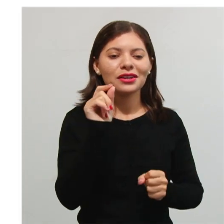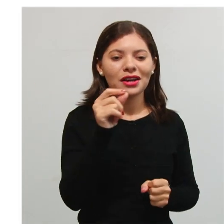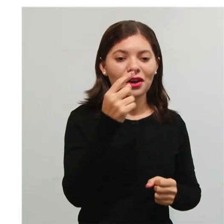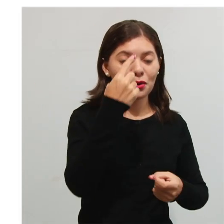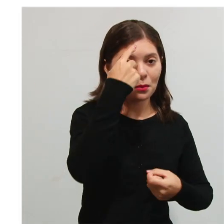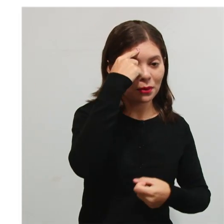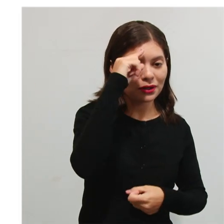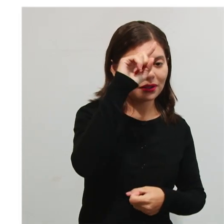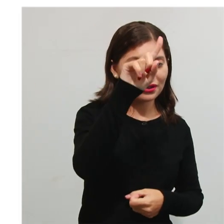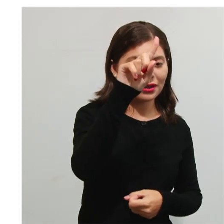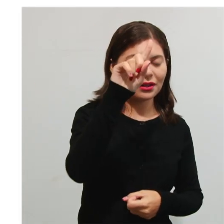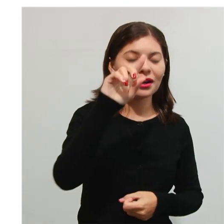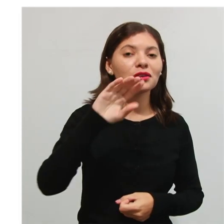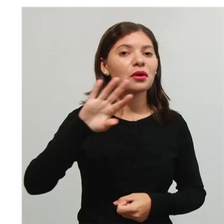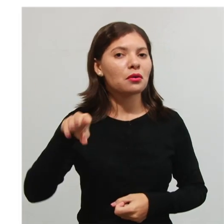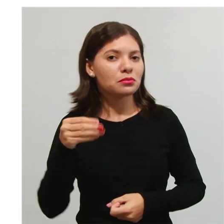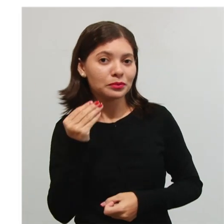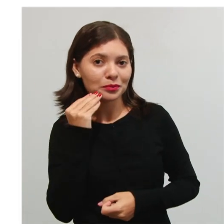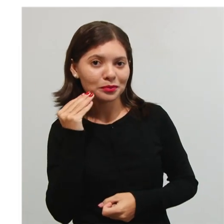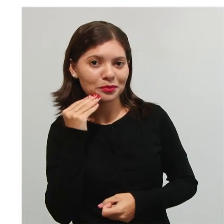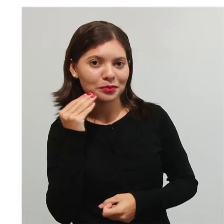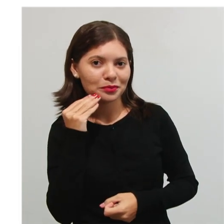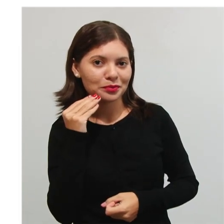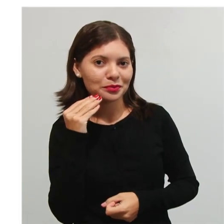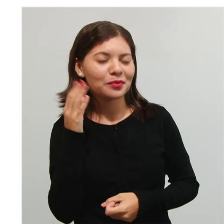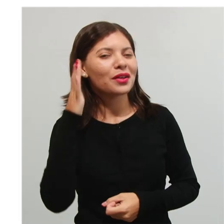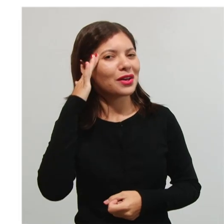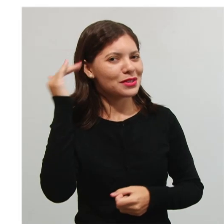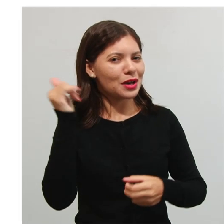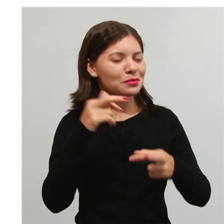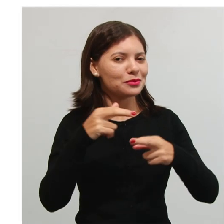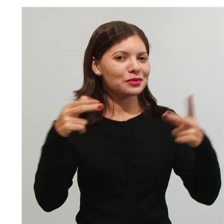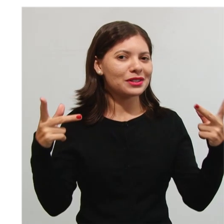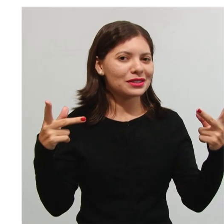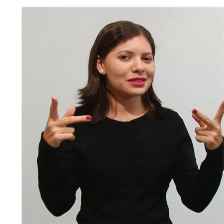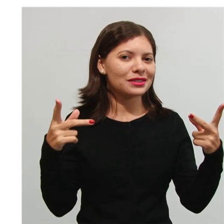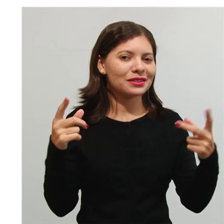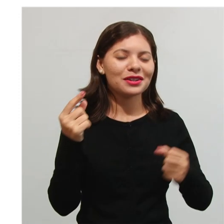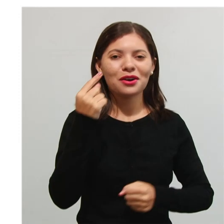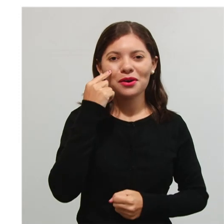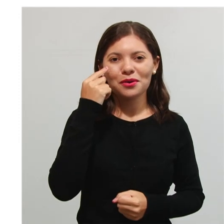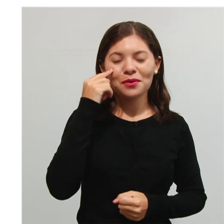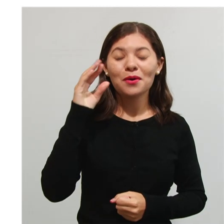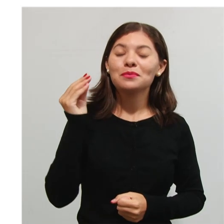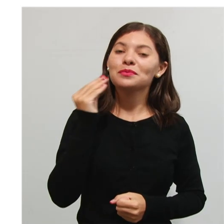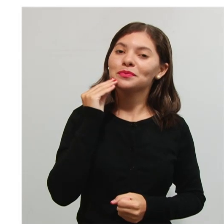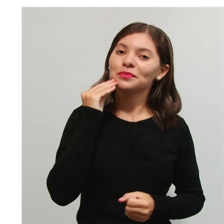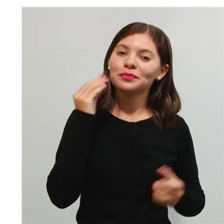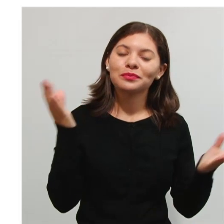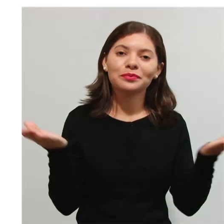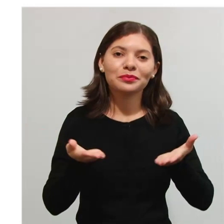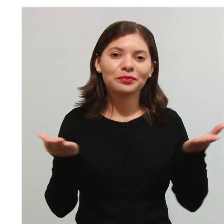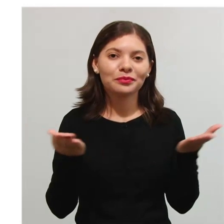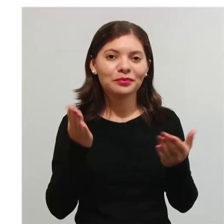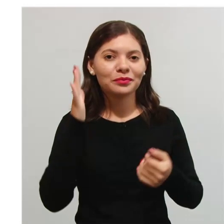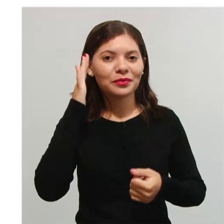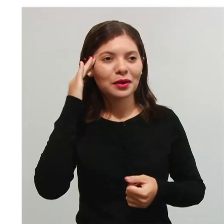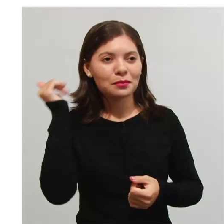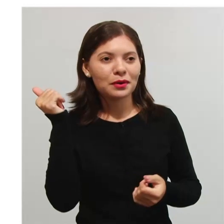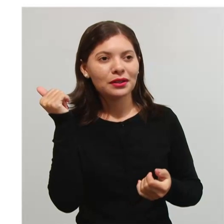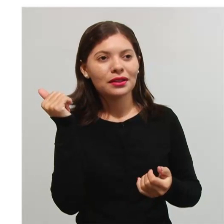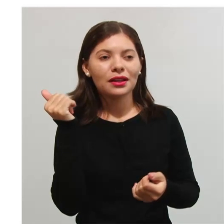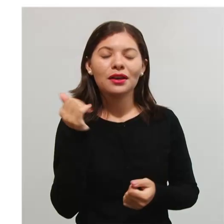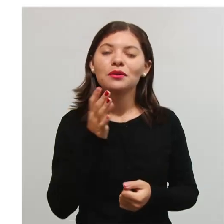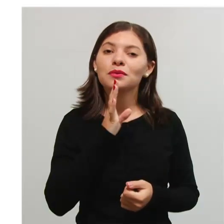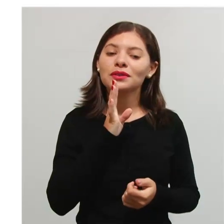ideia de uma oportunidade? Se você não sabe, eu vou te dar a oportunidade agora mesmo de saber diferenciar